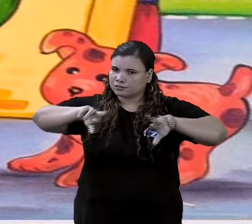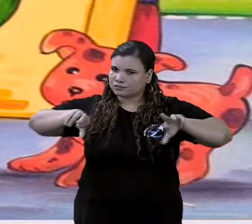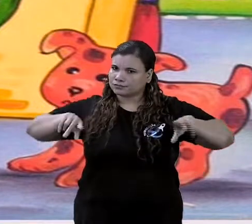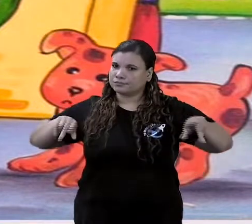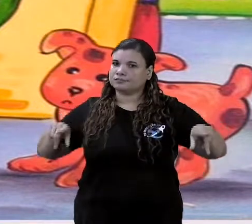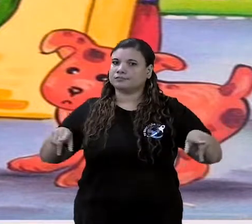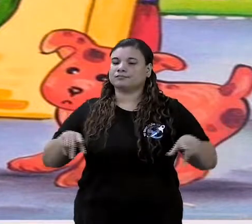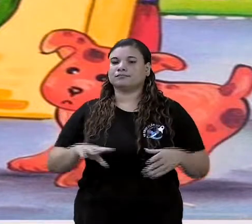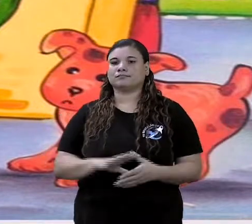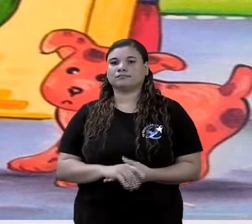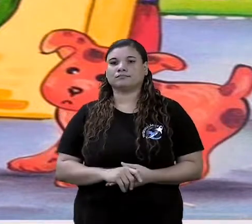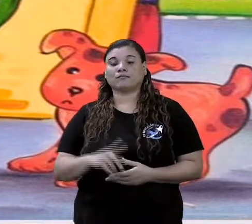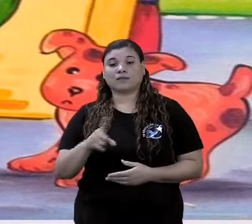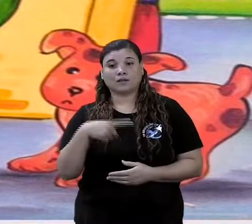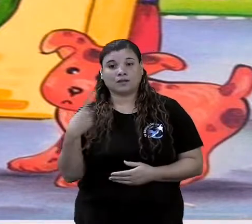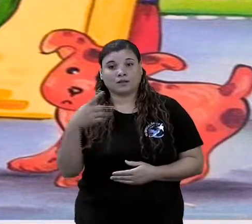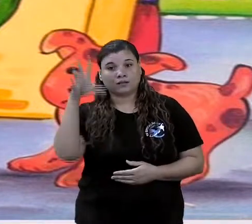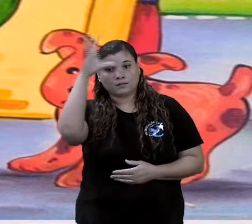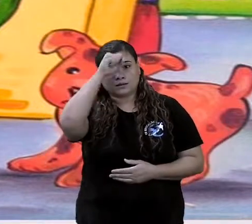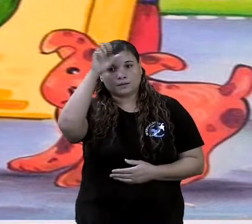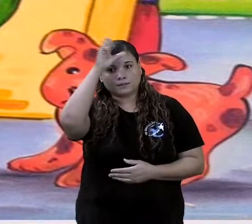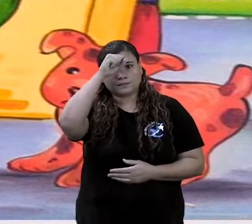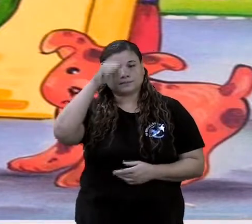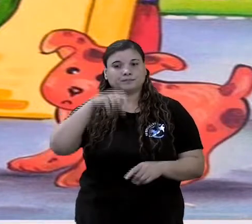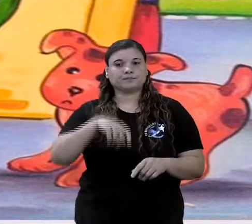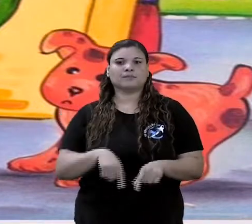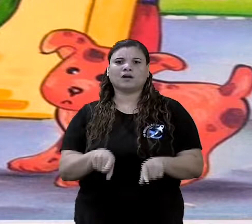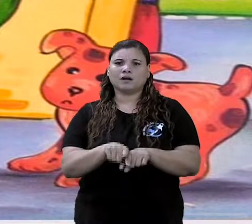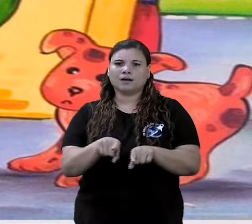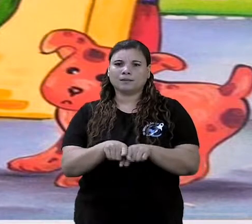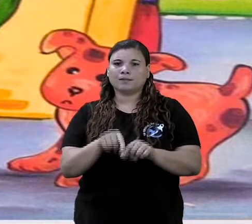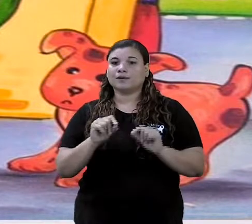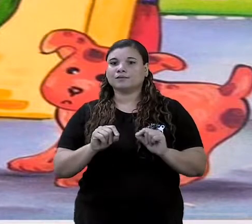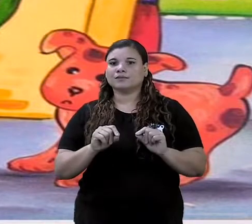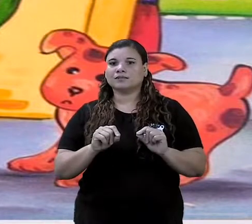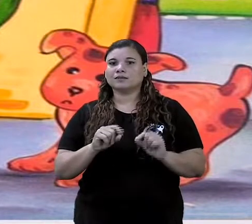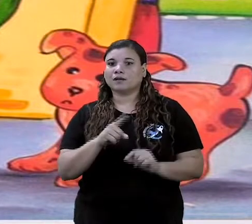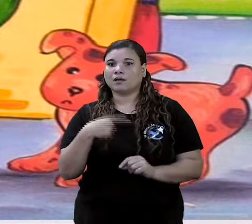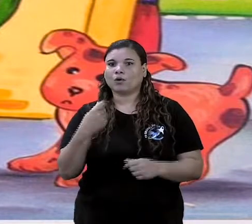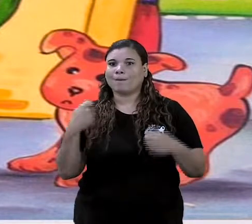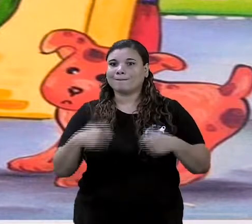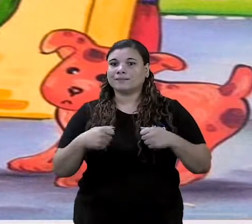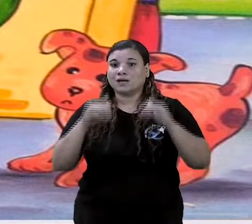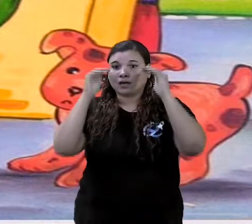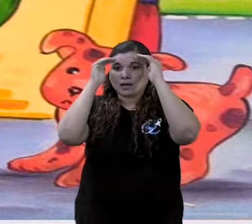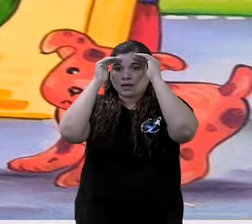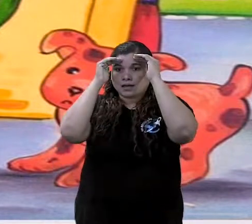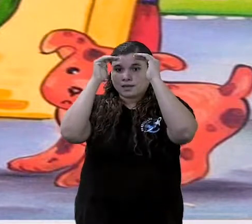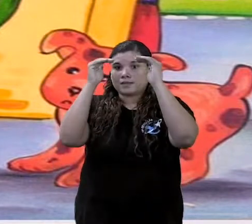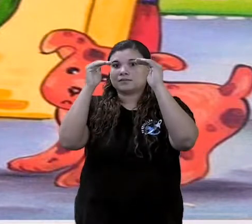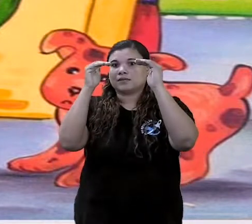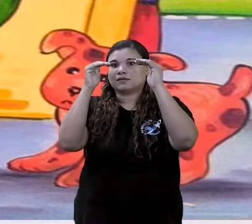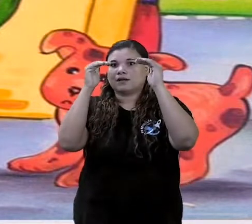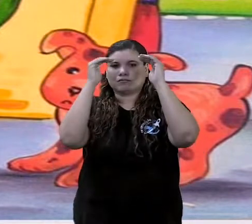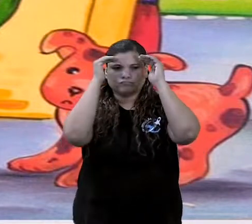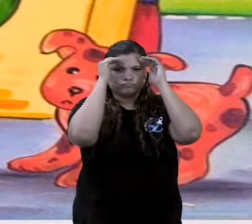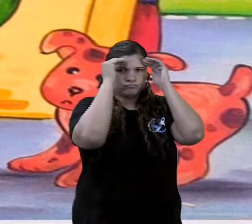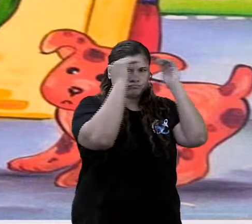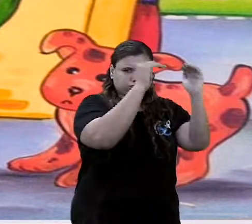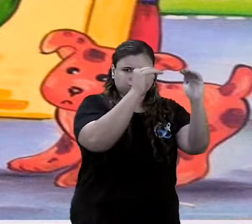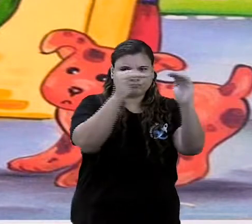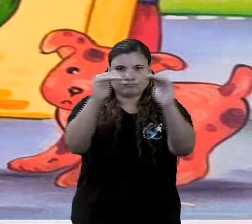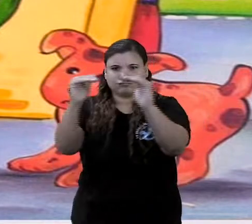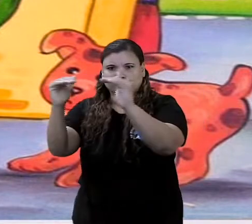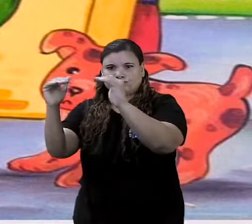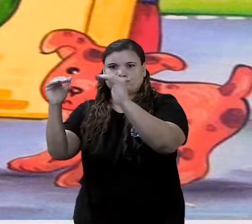aprendemos que quando nós respeitamos as diferenças, nós fazemos novos amigos,